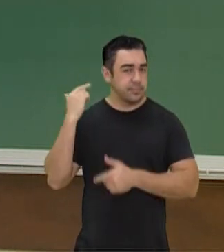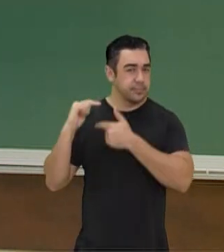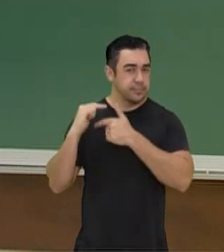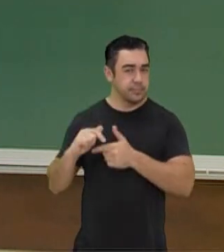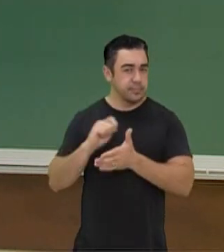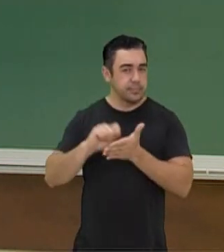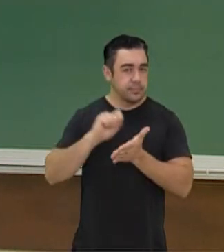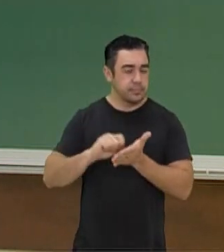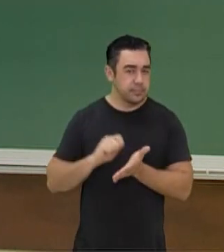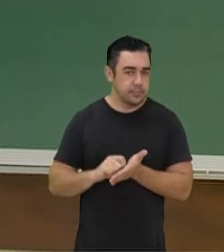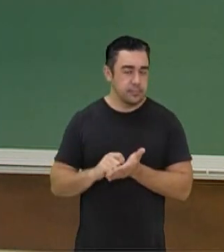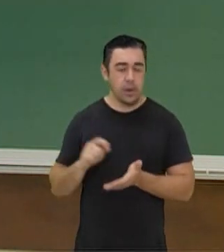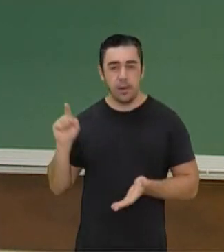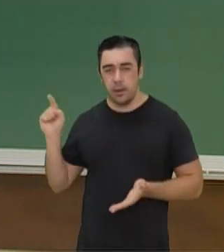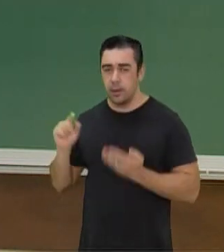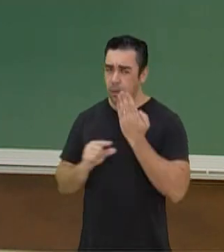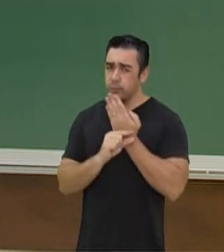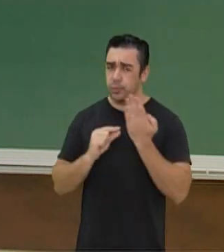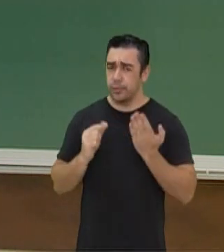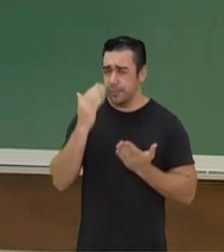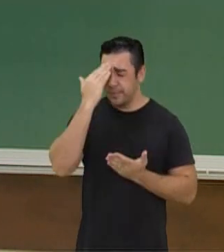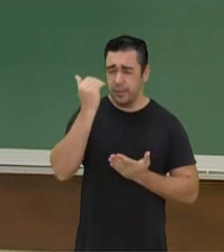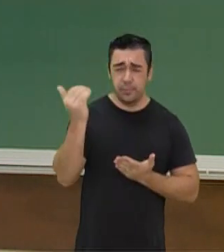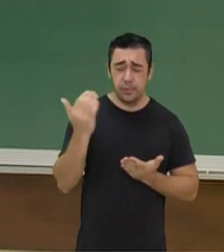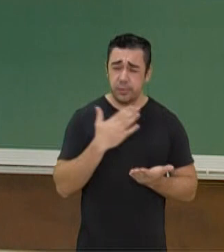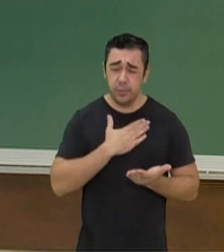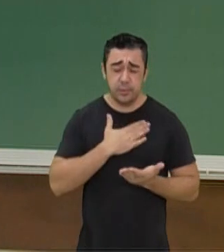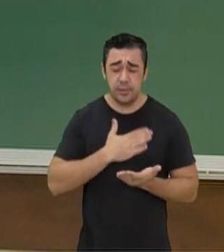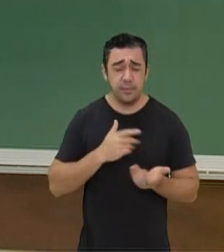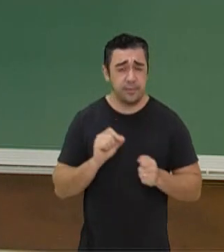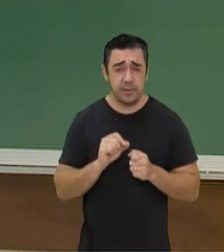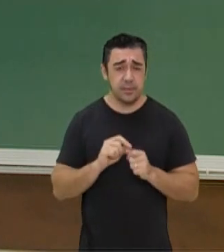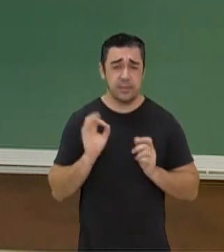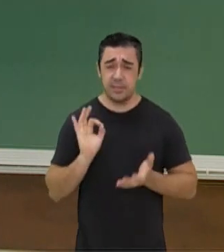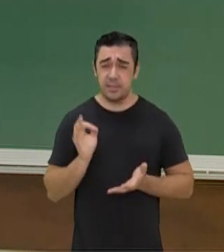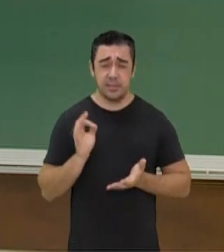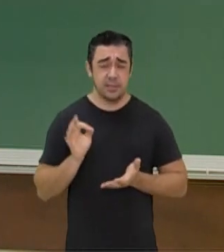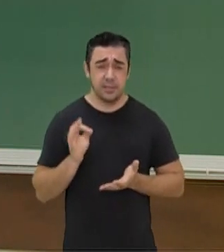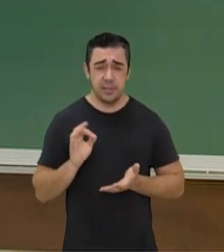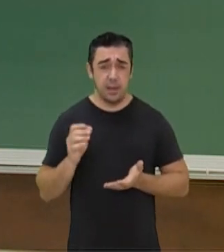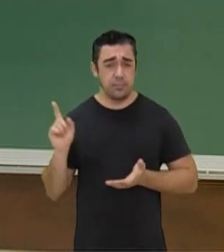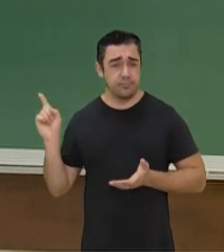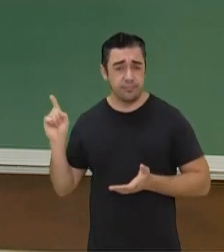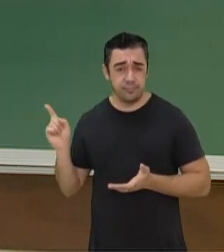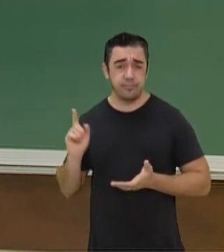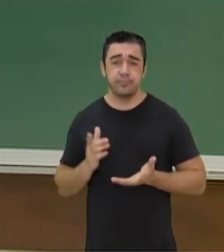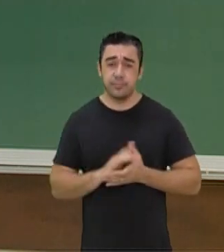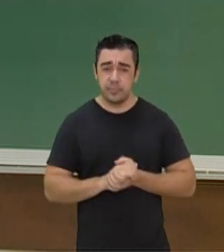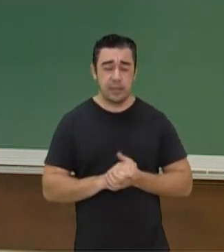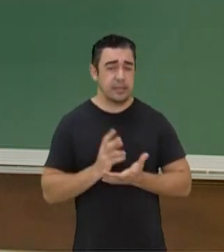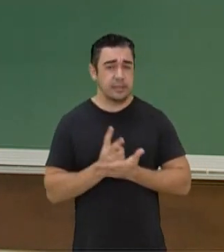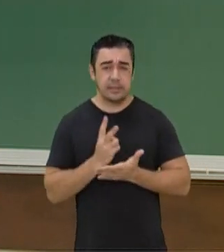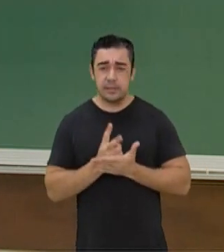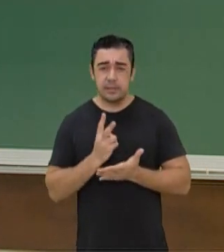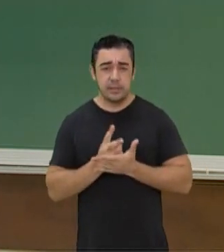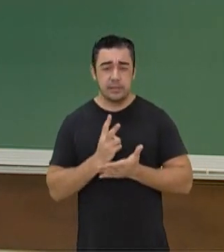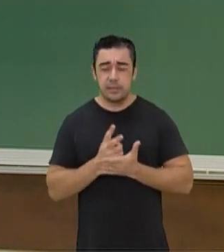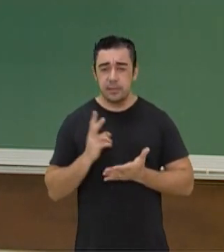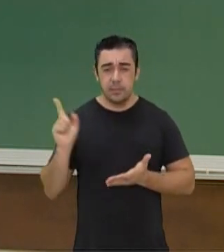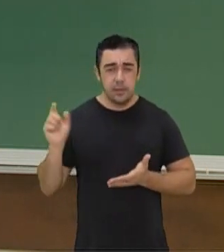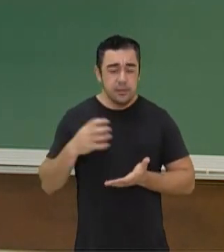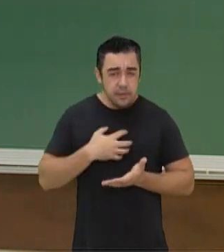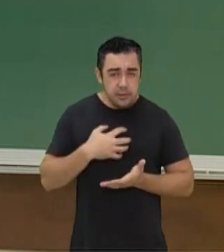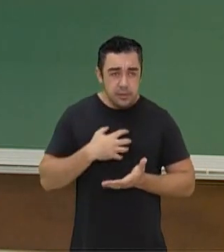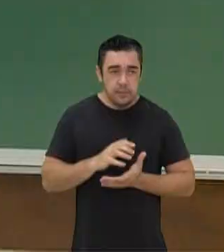Então, nossa, Luís Vaz de Camões, ele trabalhava assim, o terceto assim como ninguém, né, em toda a sua forma